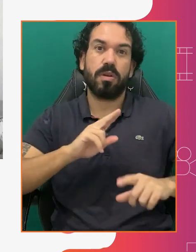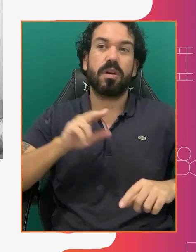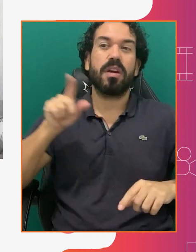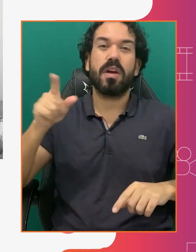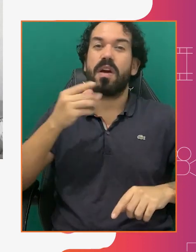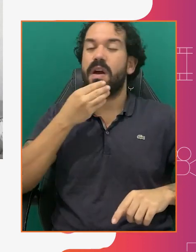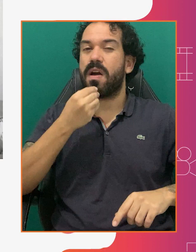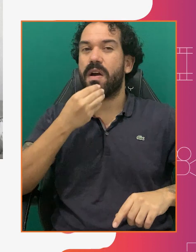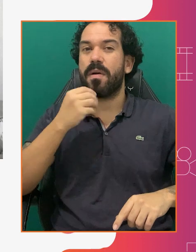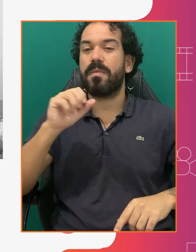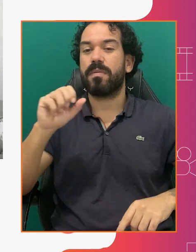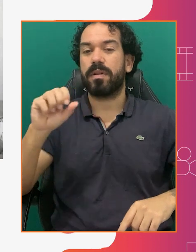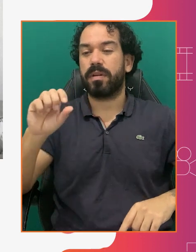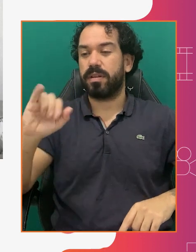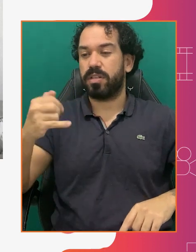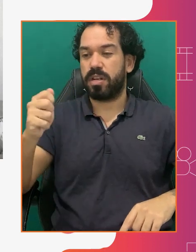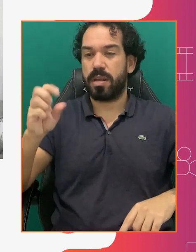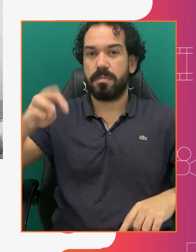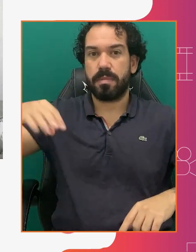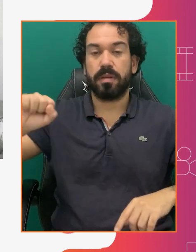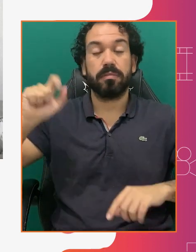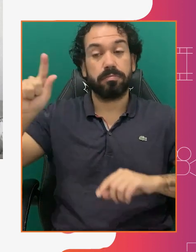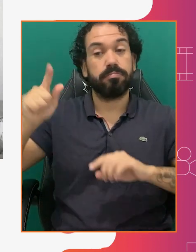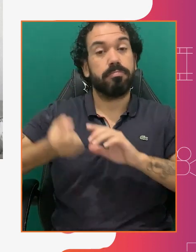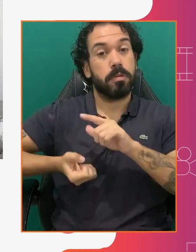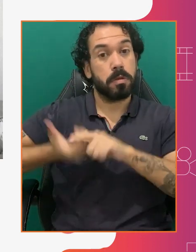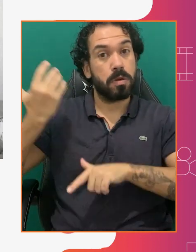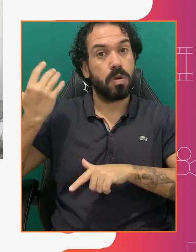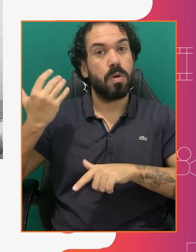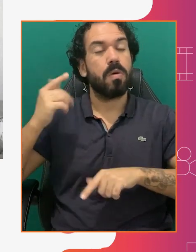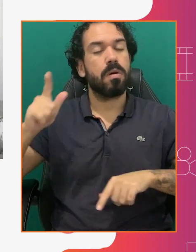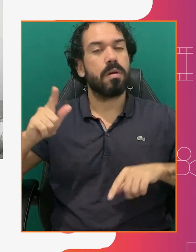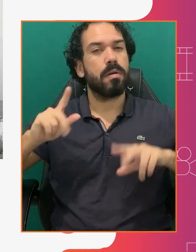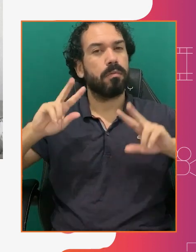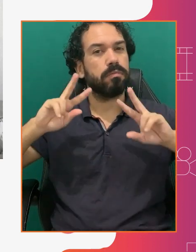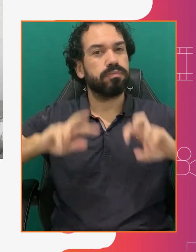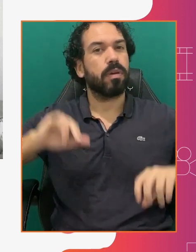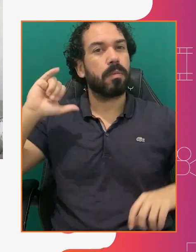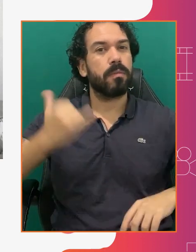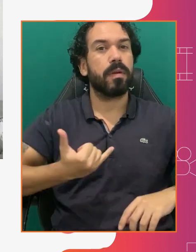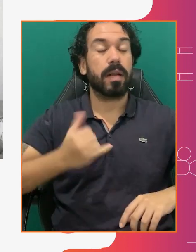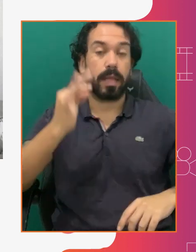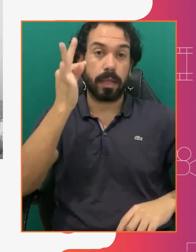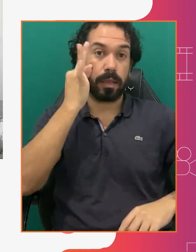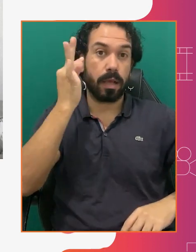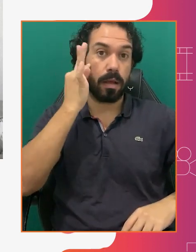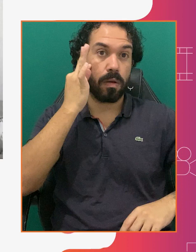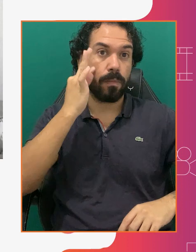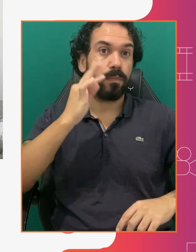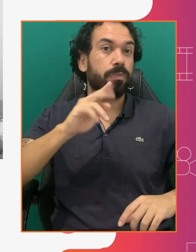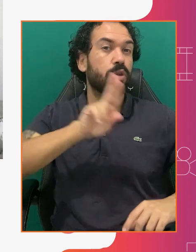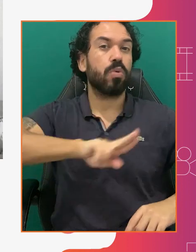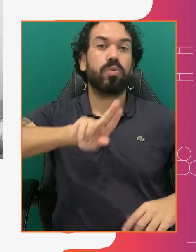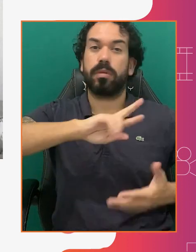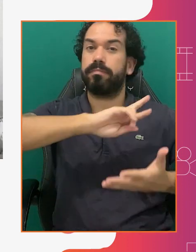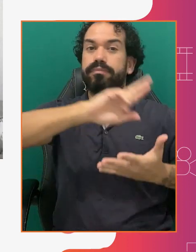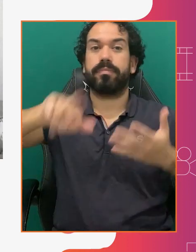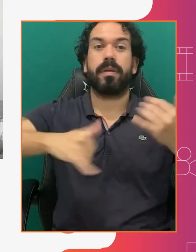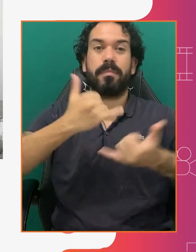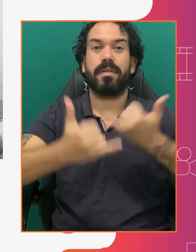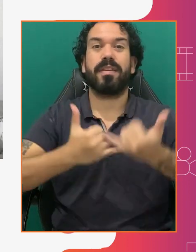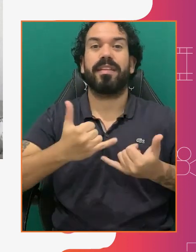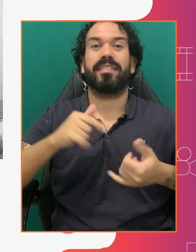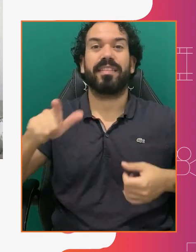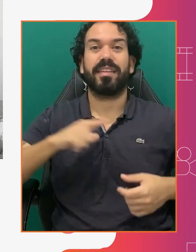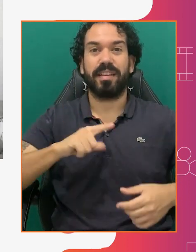Circus, de James Sturge Blackton e Albert Smith. Eles exploraram a técnica usando uma coleção de brinquedos que